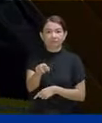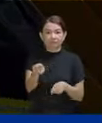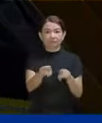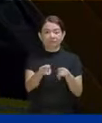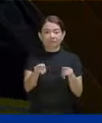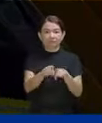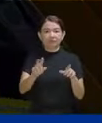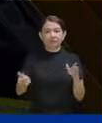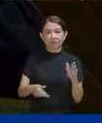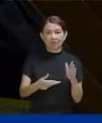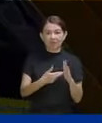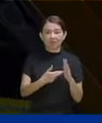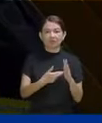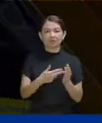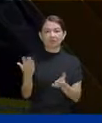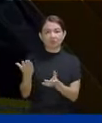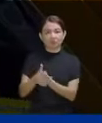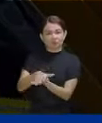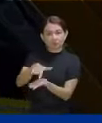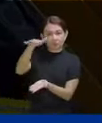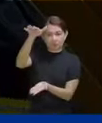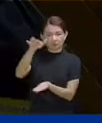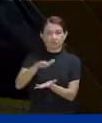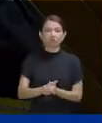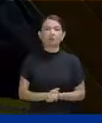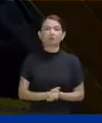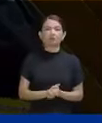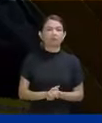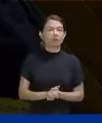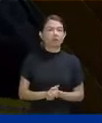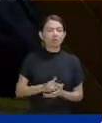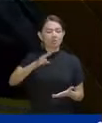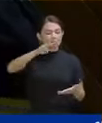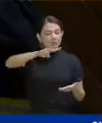partiu do relator dos autos, sem considerar o termo de renúncia.